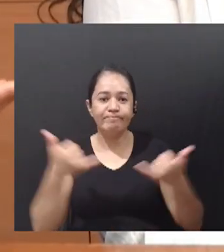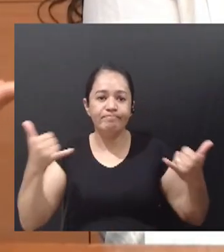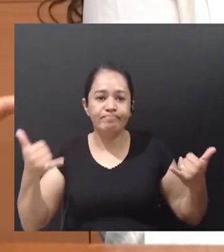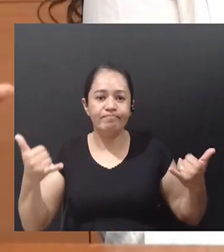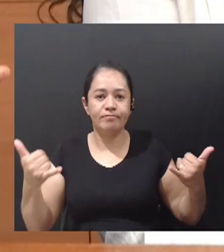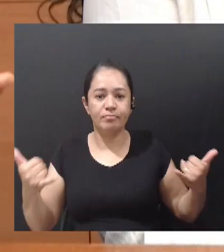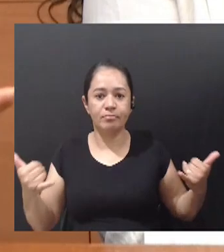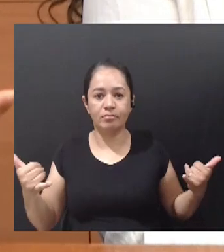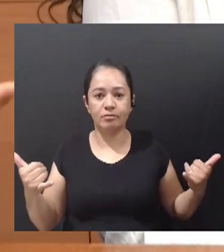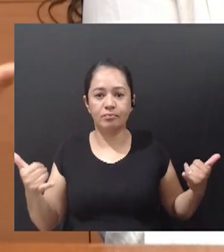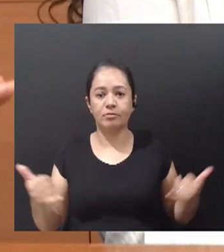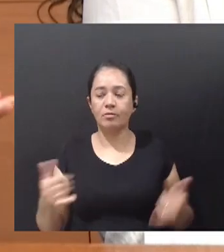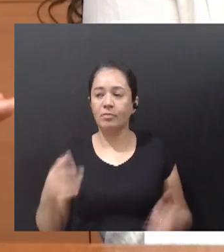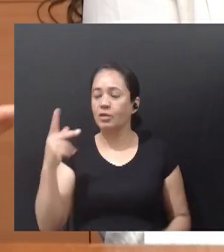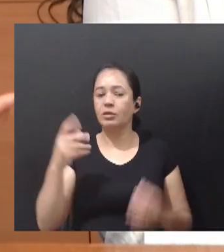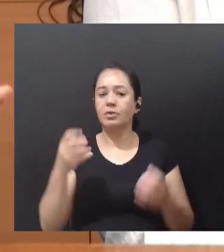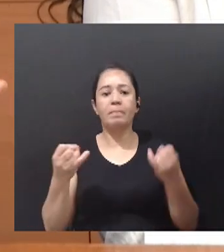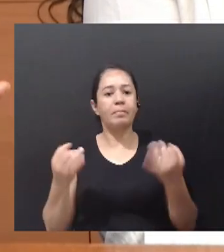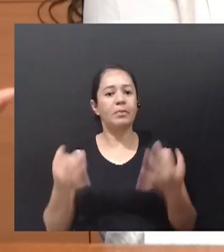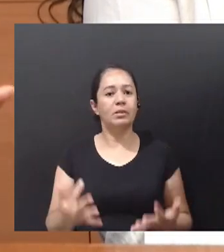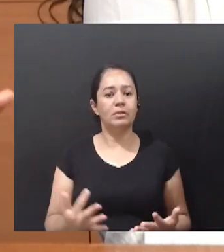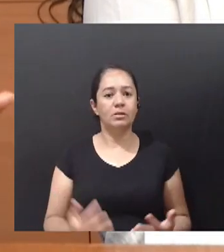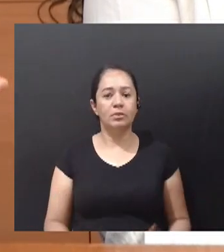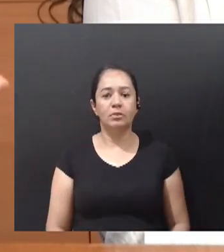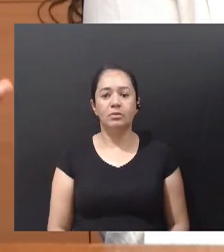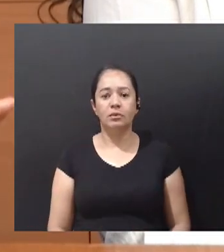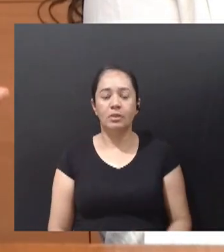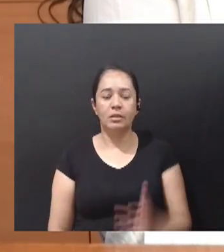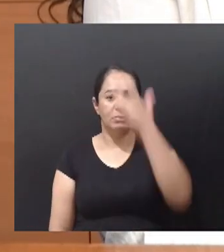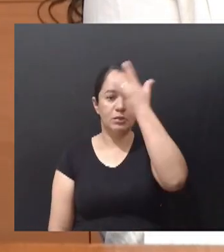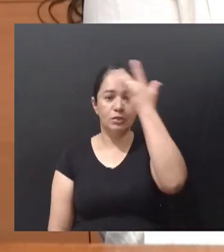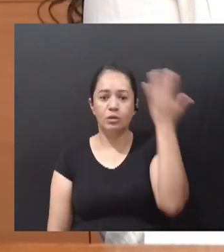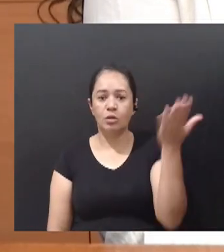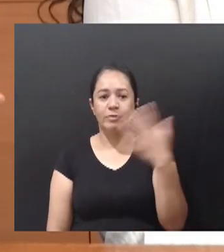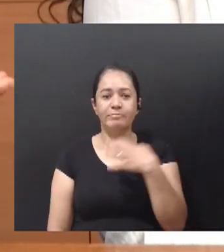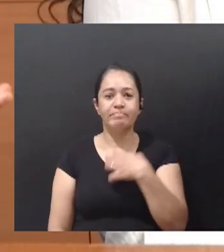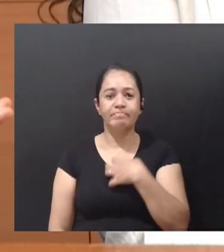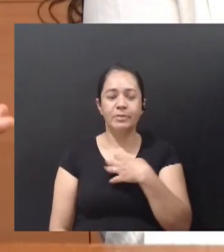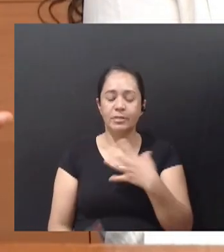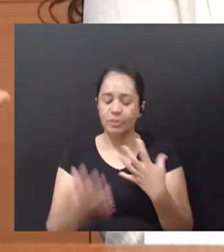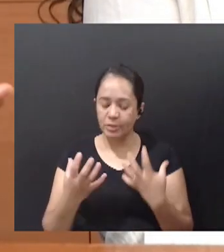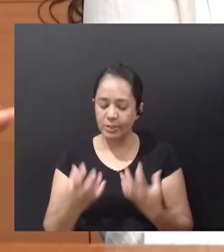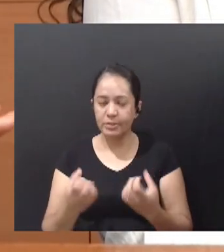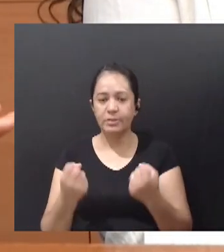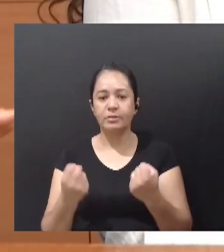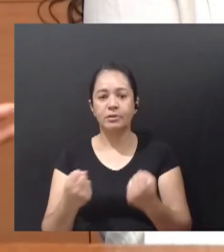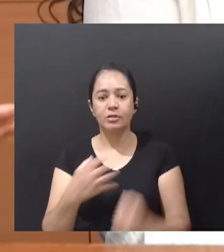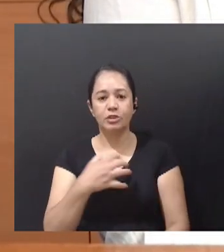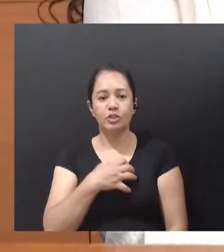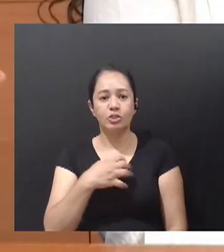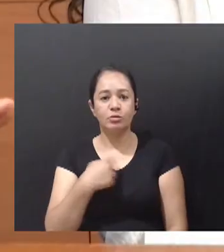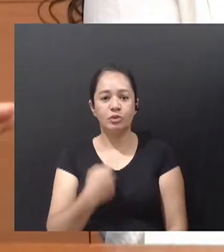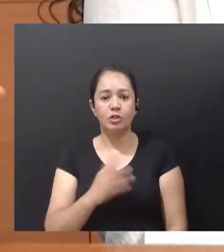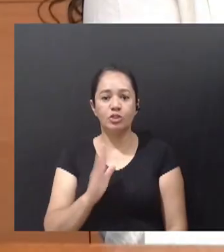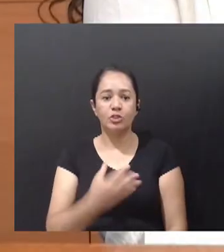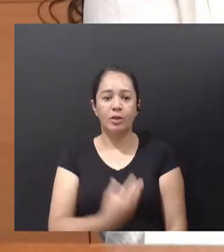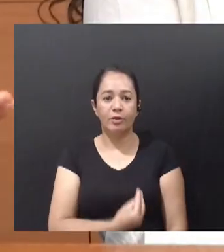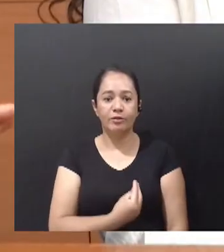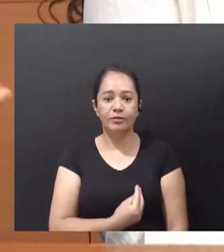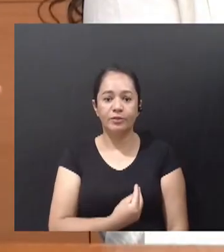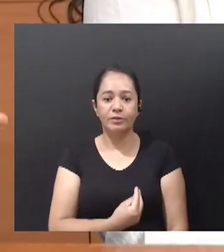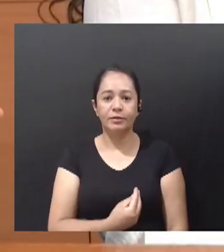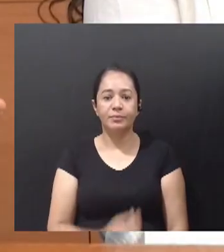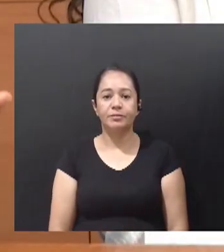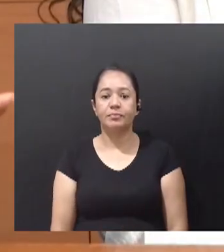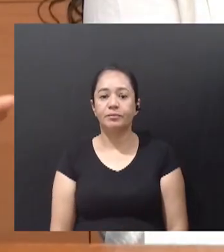sua fala fez muitas pessoas aqui se sentirem acolhidas, são sentimentos que a gente já vivenciou em comum. Então,